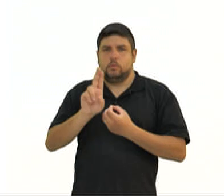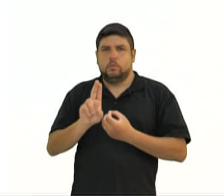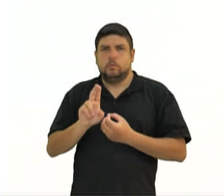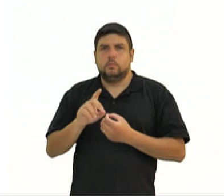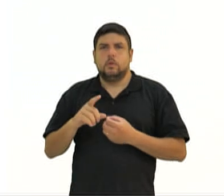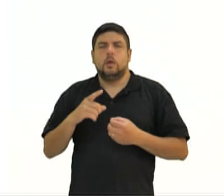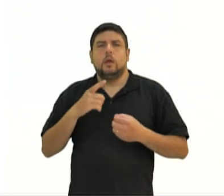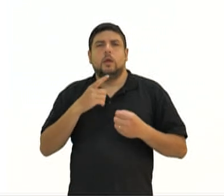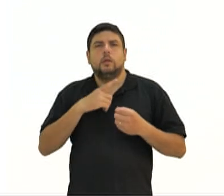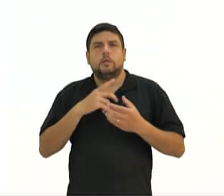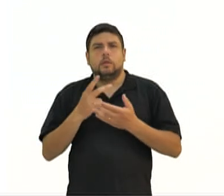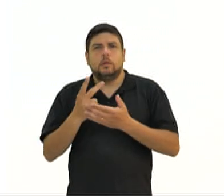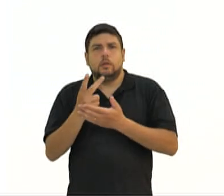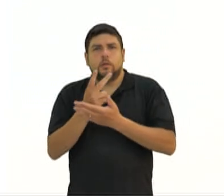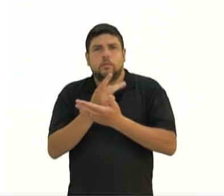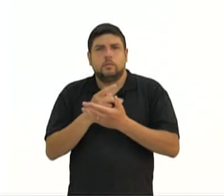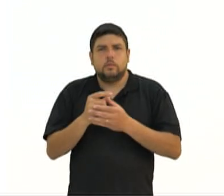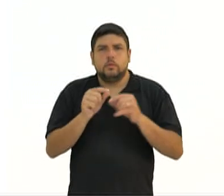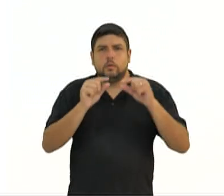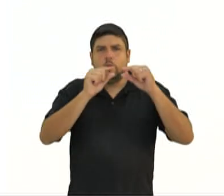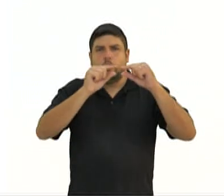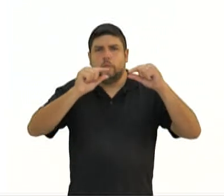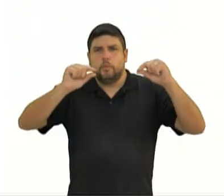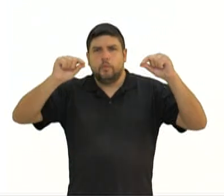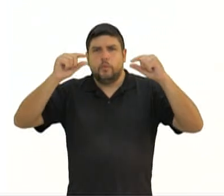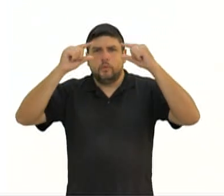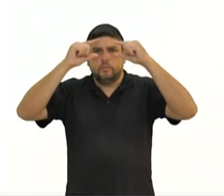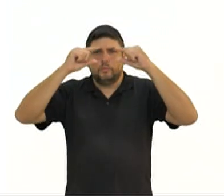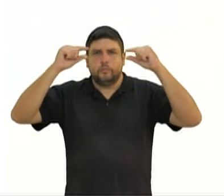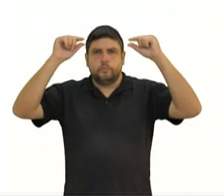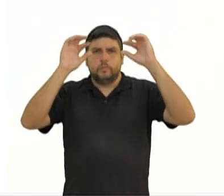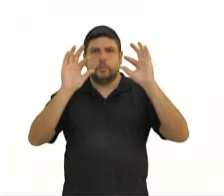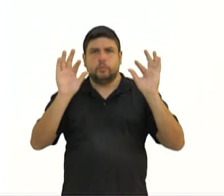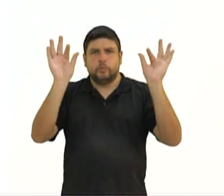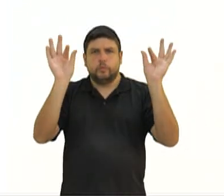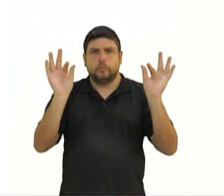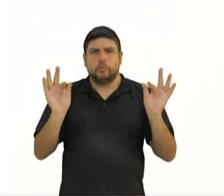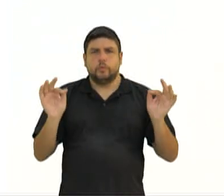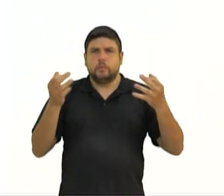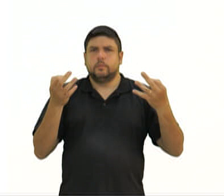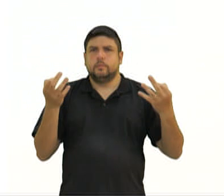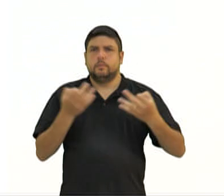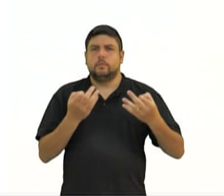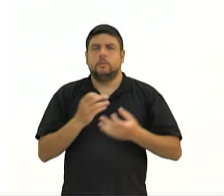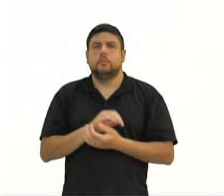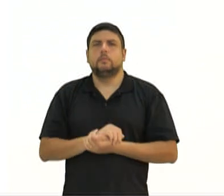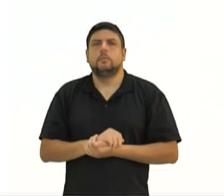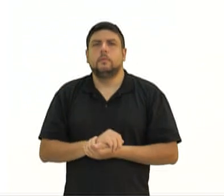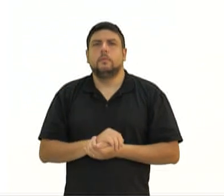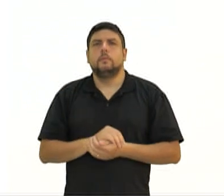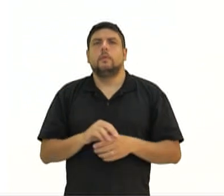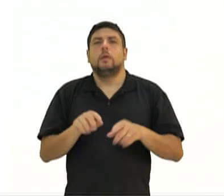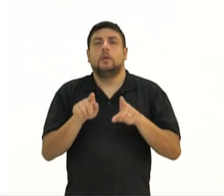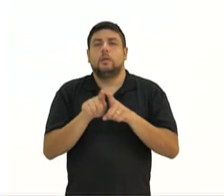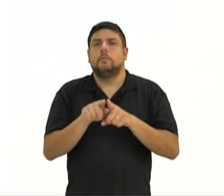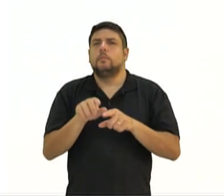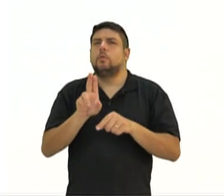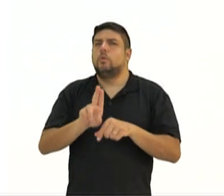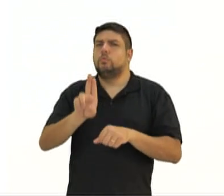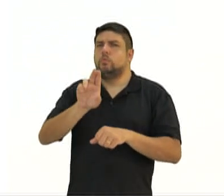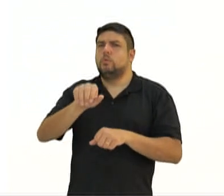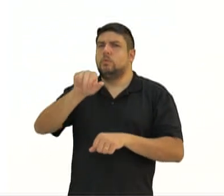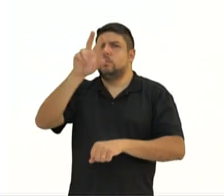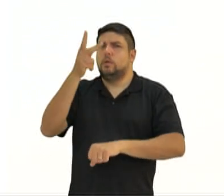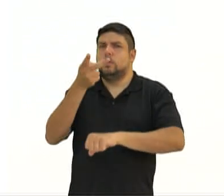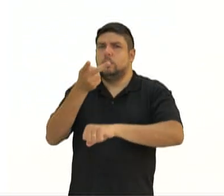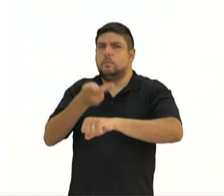formas, geometrização das formas, e elas são feitas preferências de prata, né? Isso